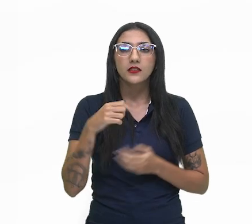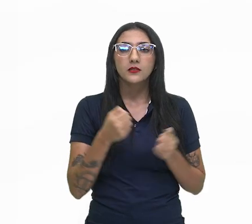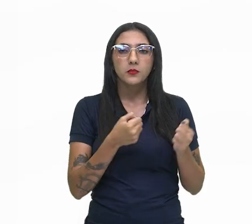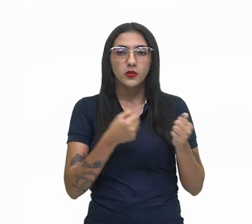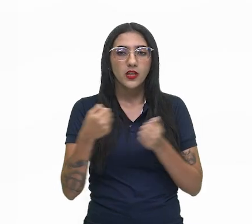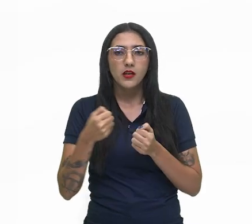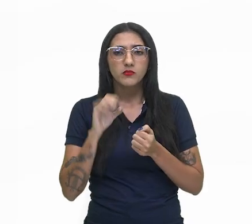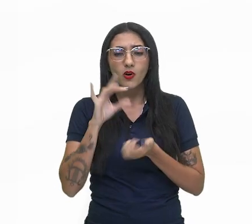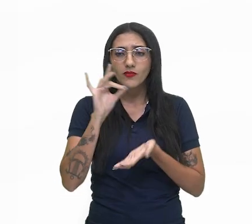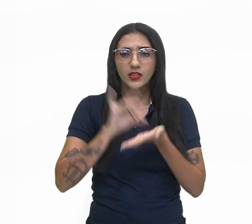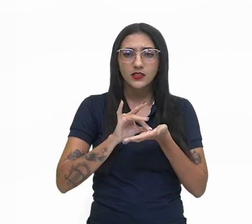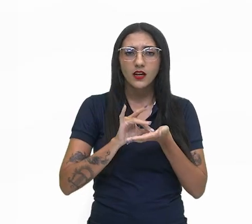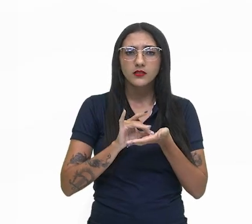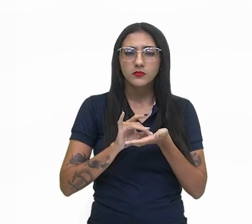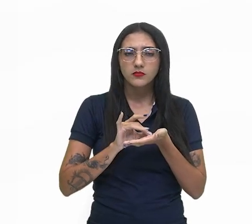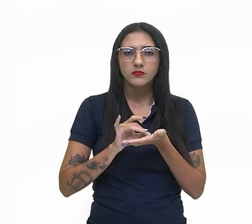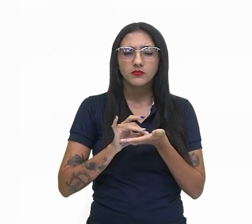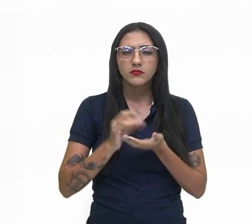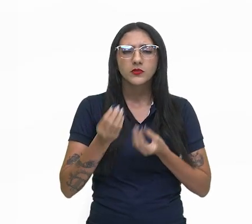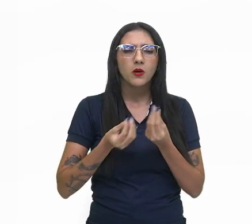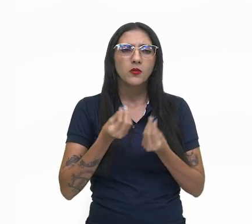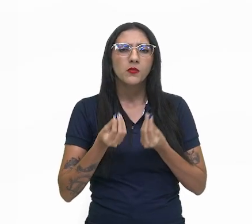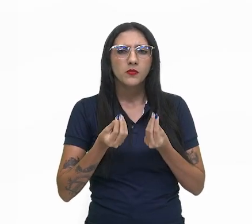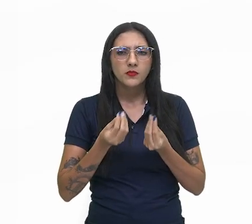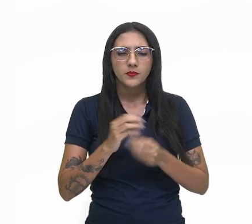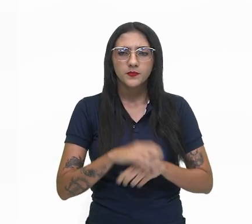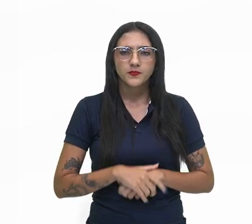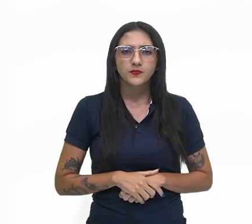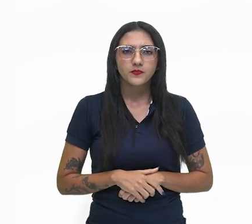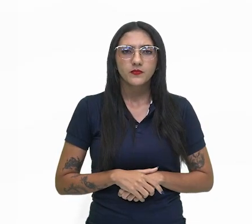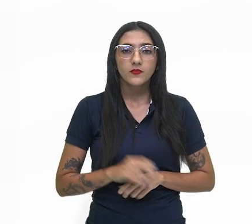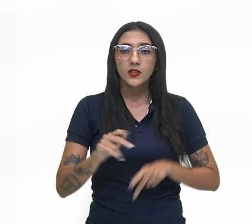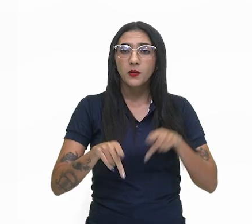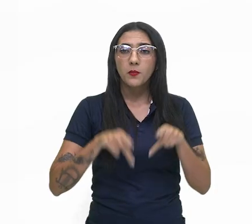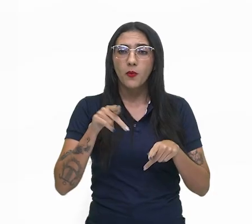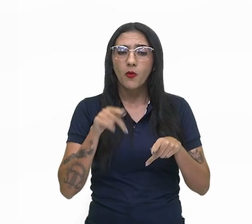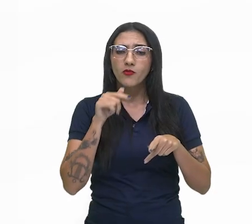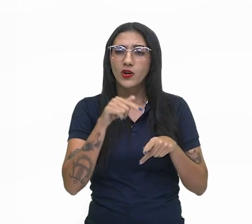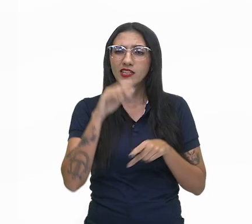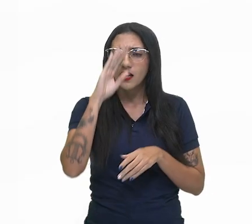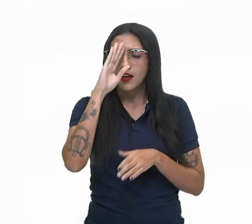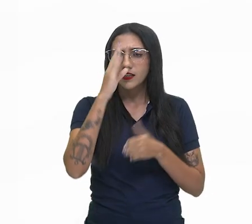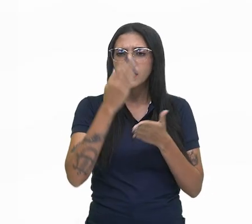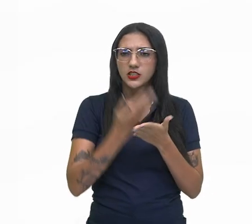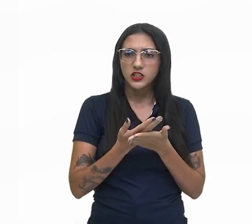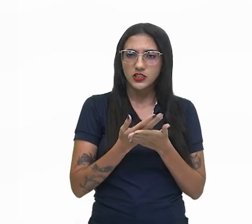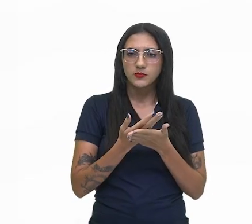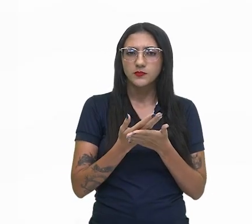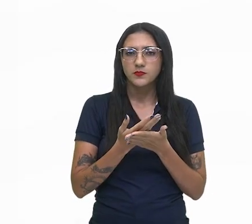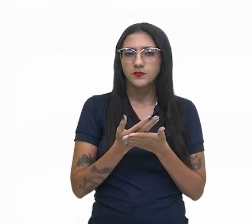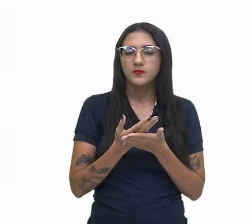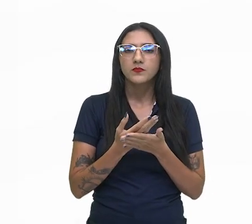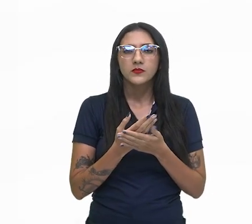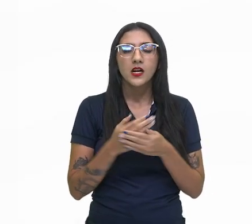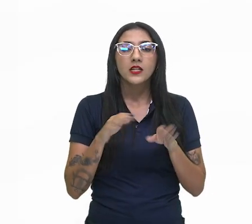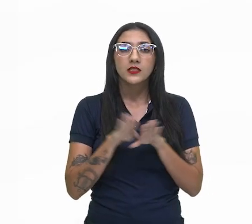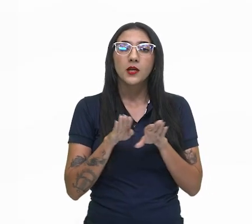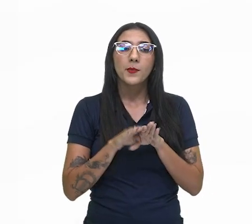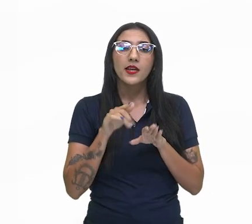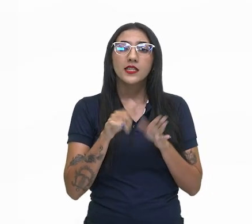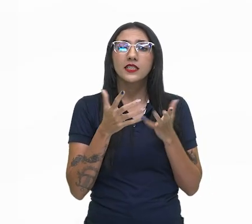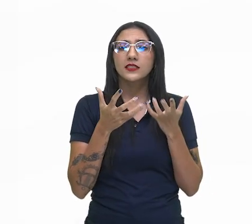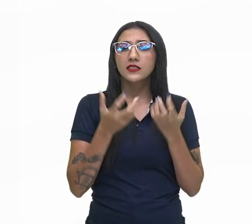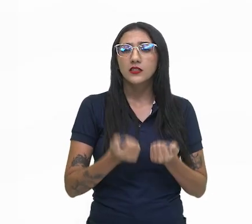legítimo a partir do momento de quê? De que o povo tem a confiança e existe, então, a